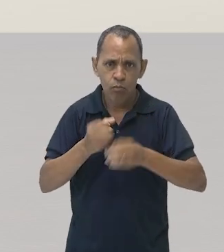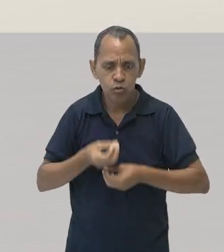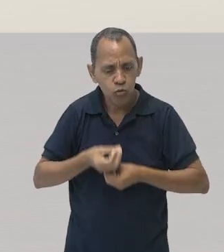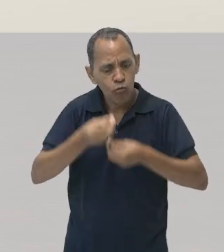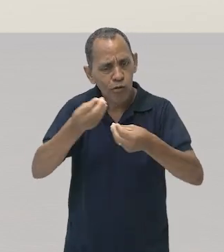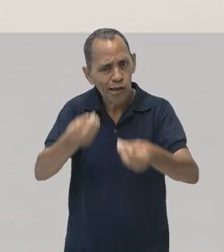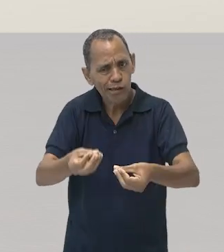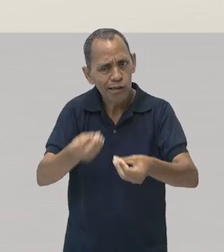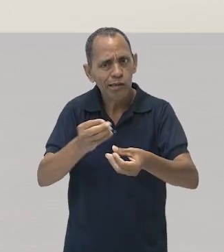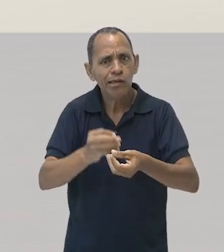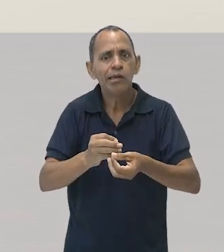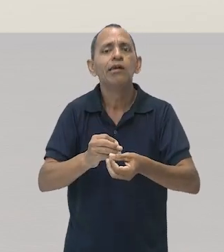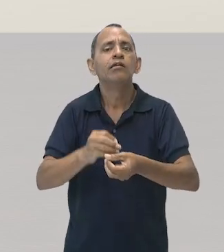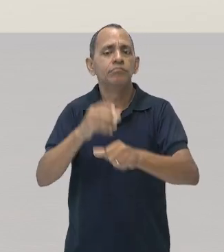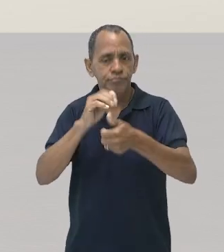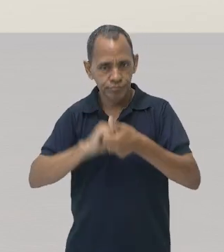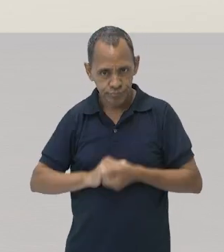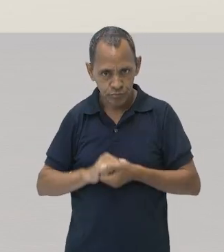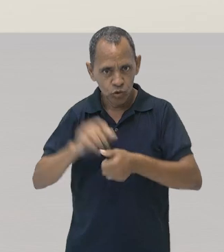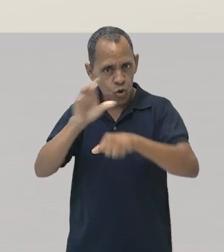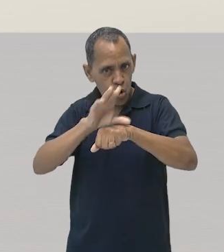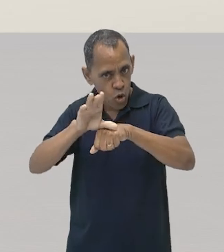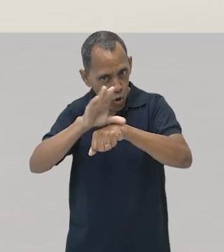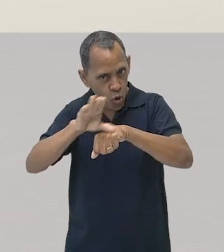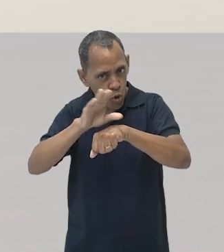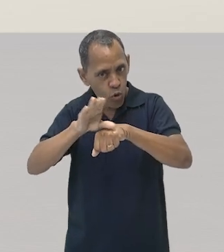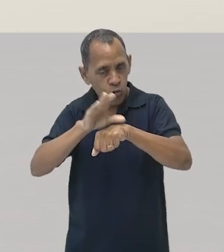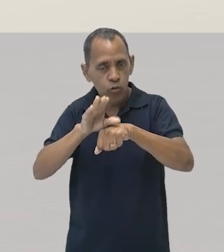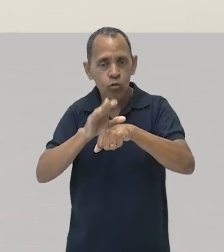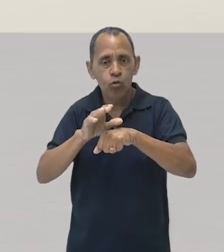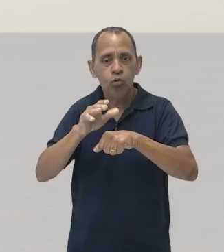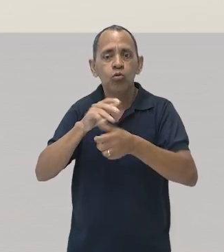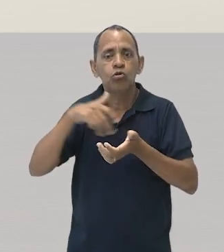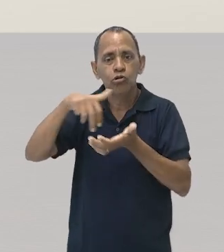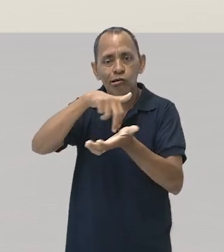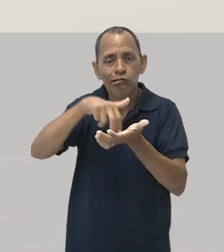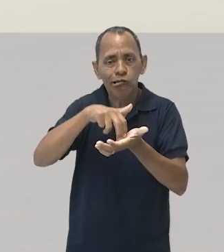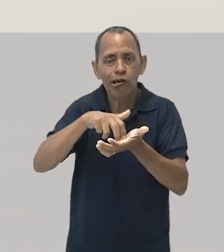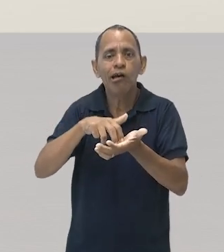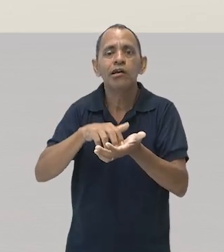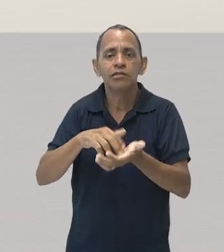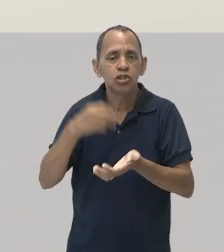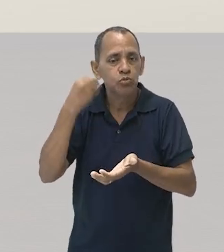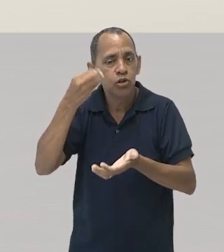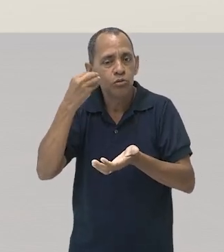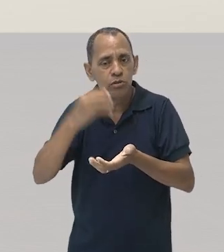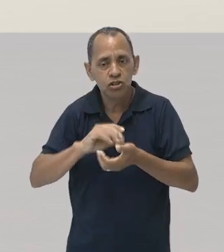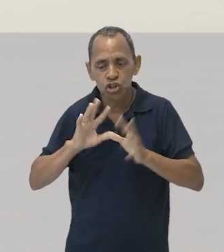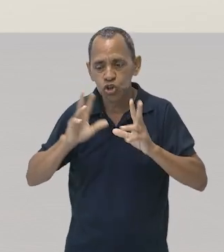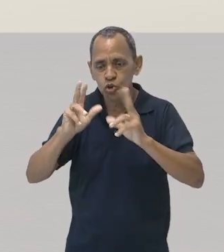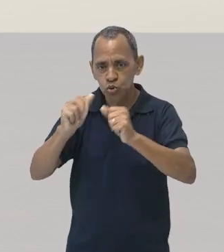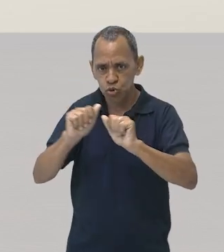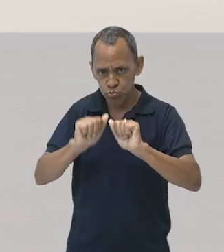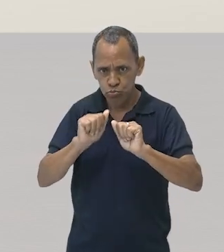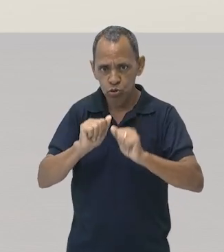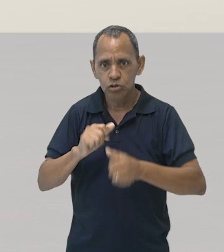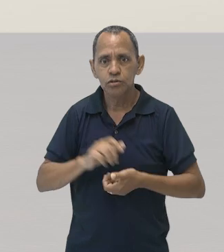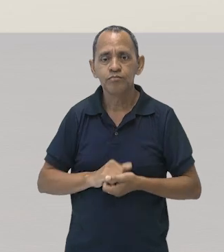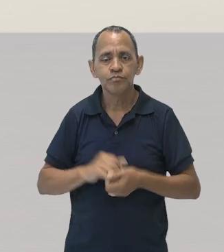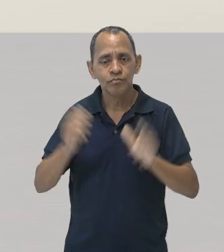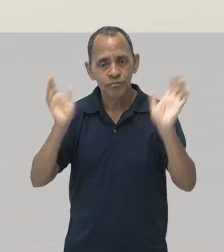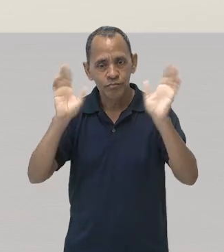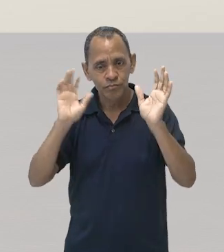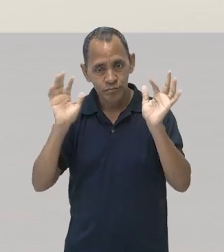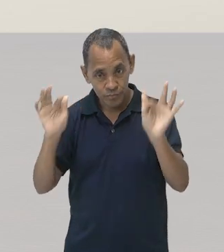aulas de dança para que vocês experimentem tudo o que ela pode trazer para a vida de vocês. Bom, alunos, a gente